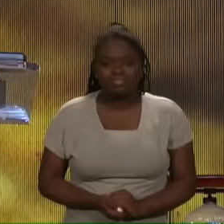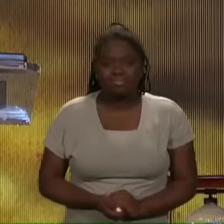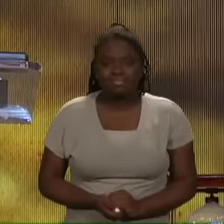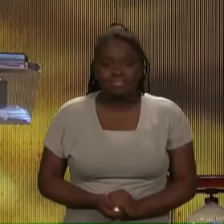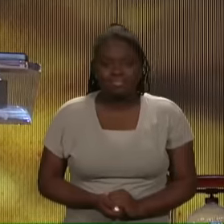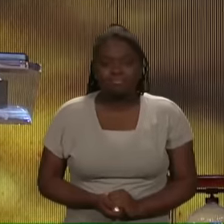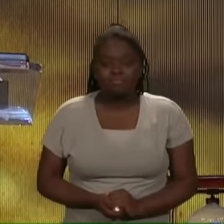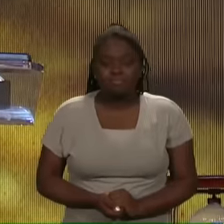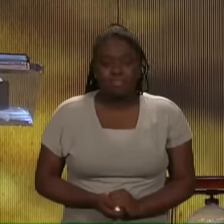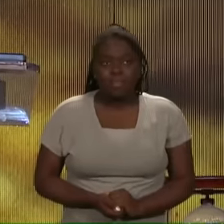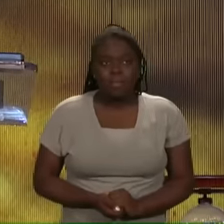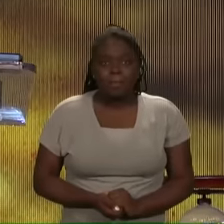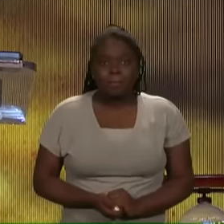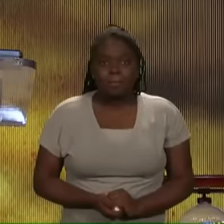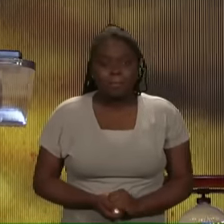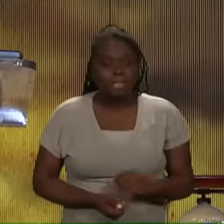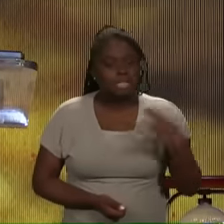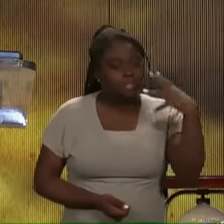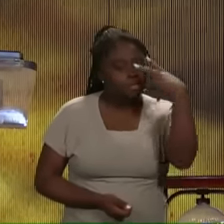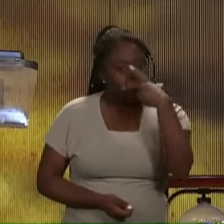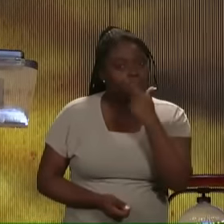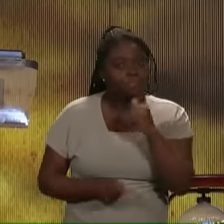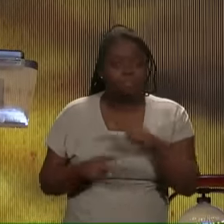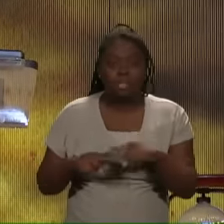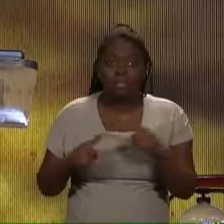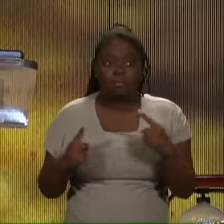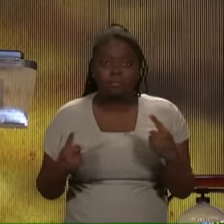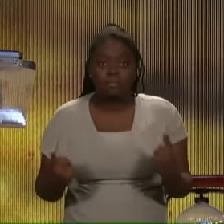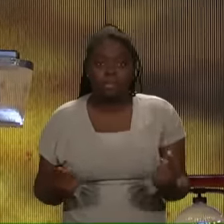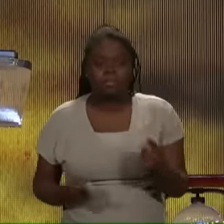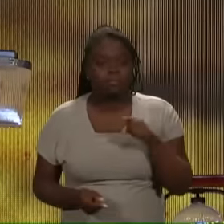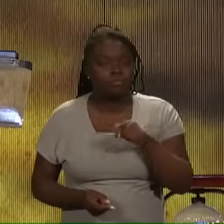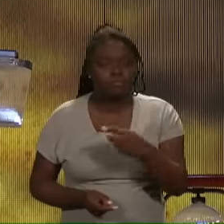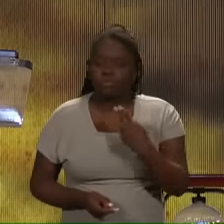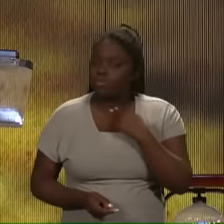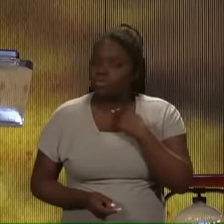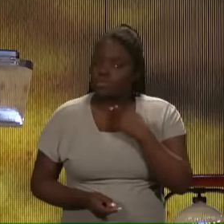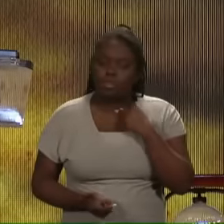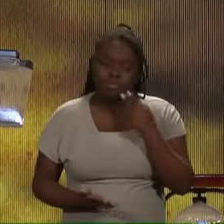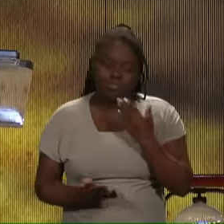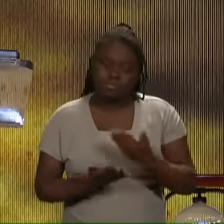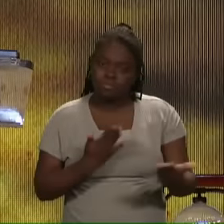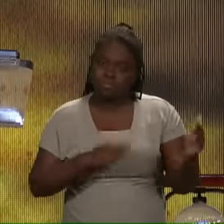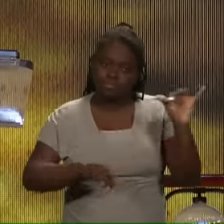tão bonito. Mas você não pode perder a unção.